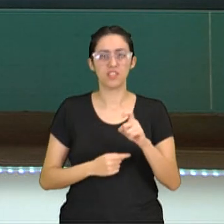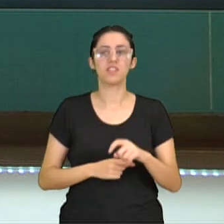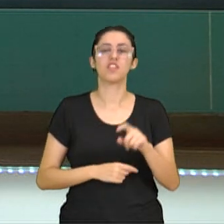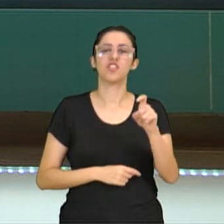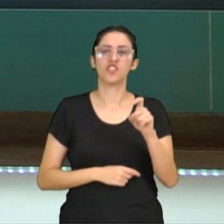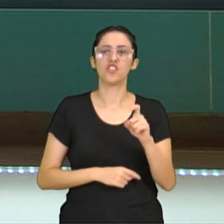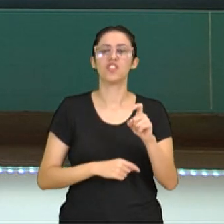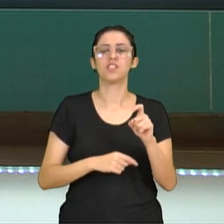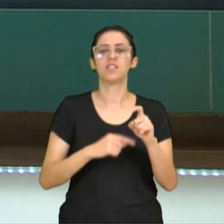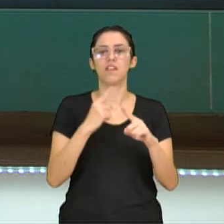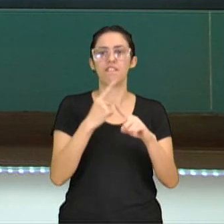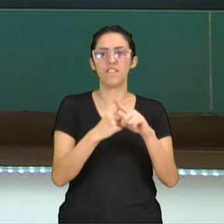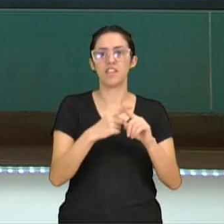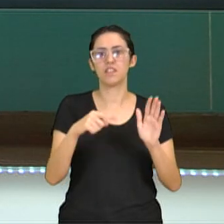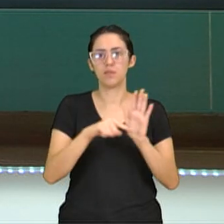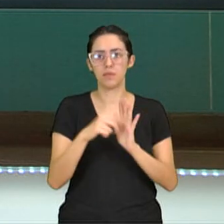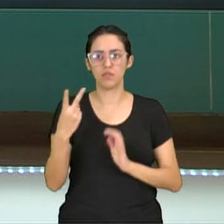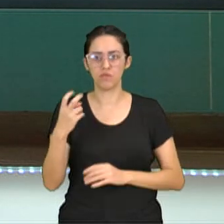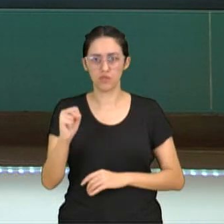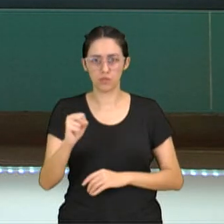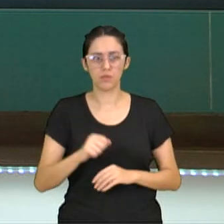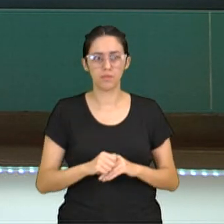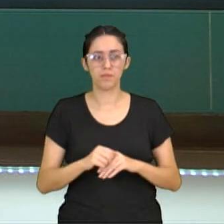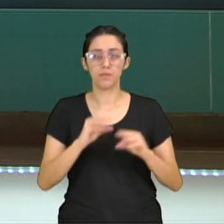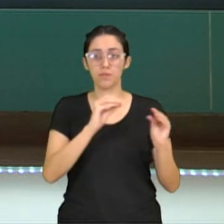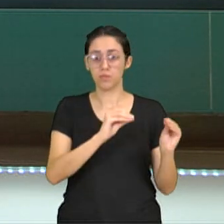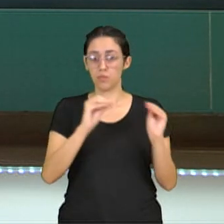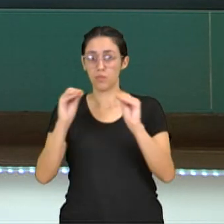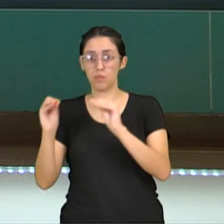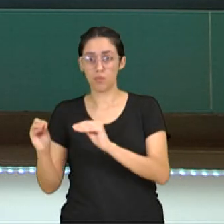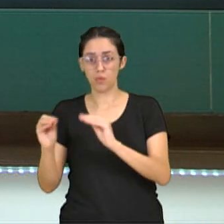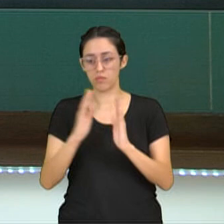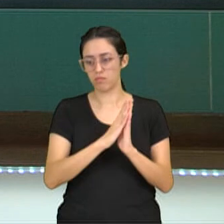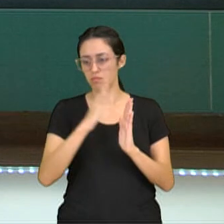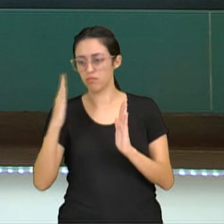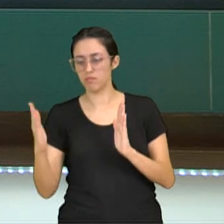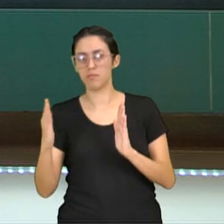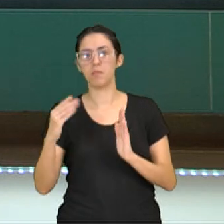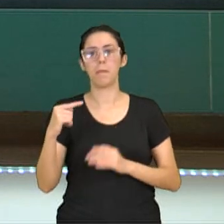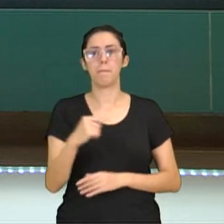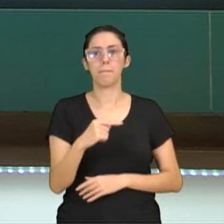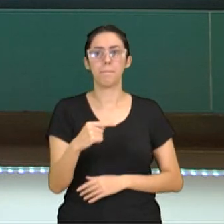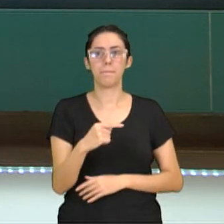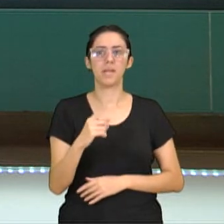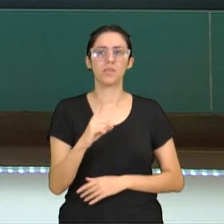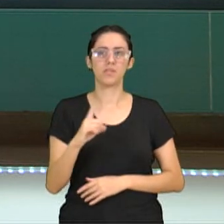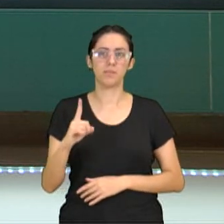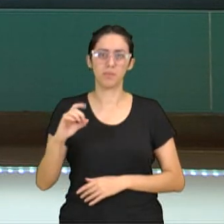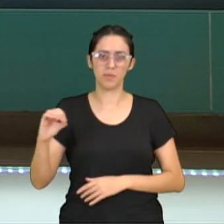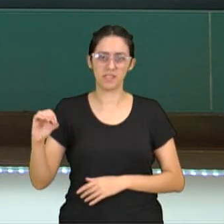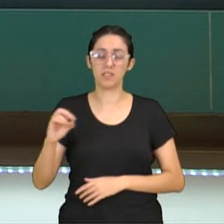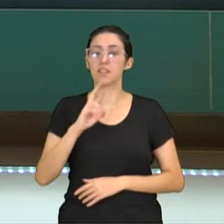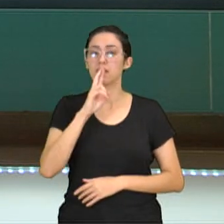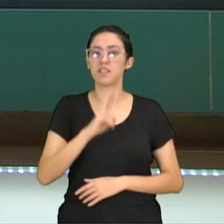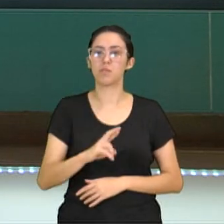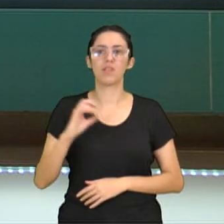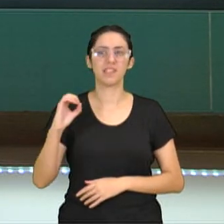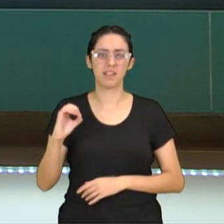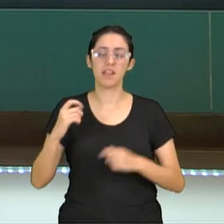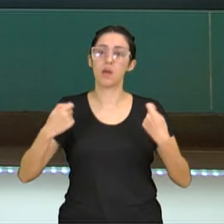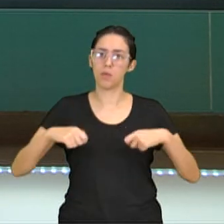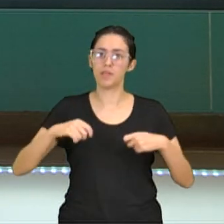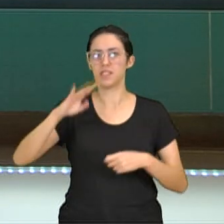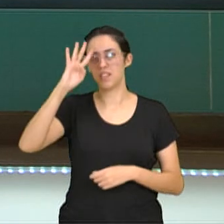o 1.100 para o outro lado, menos 1.100. Eu tenho uma equação igual a zero para resolver, então eu preciso resolver isso